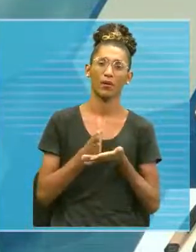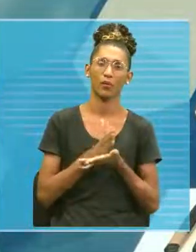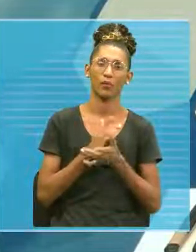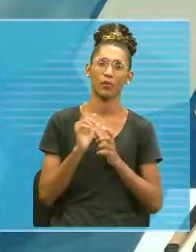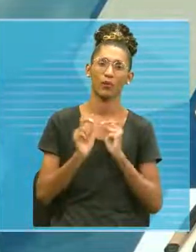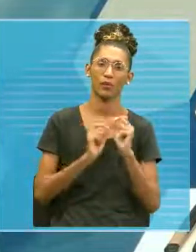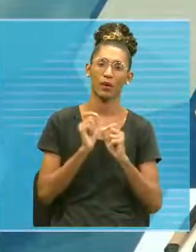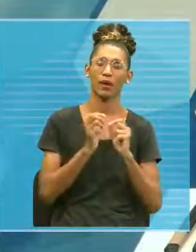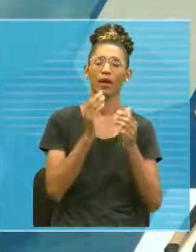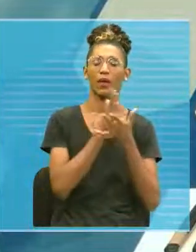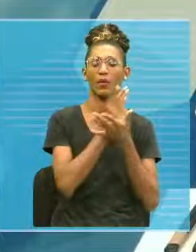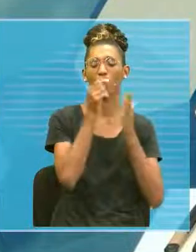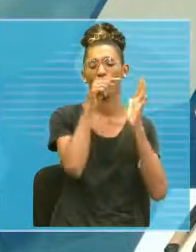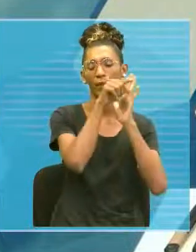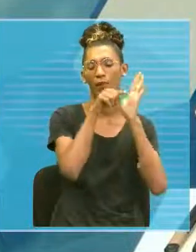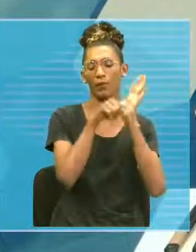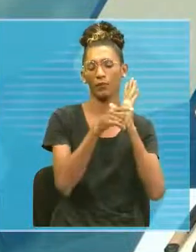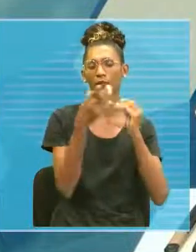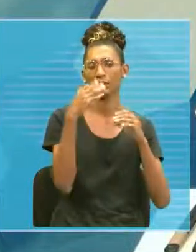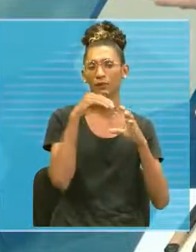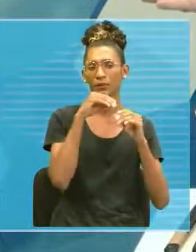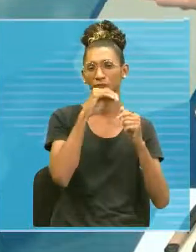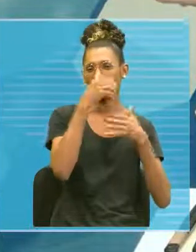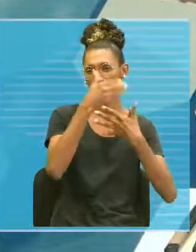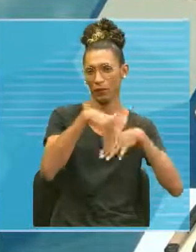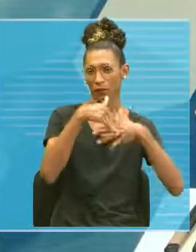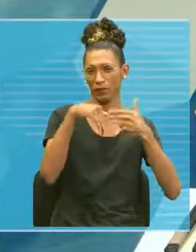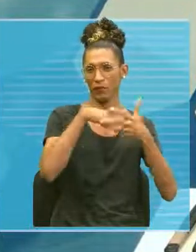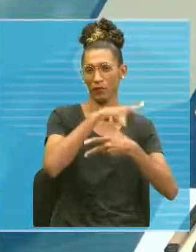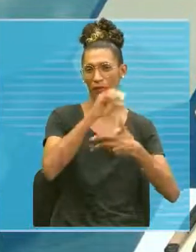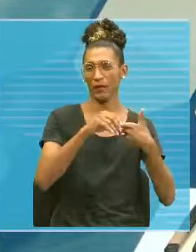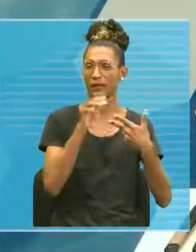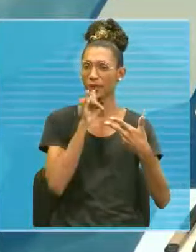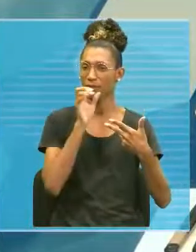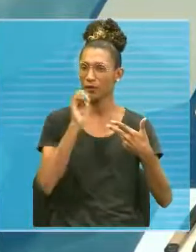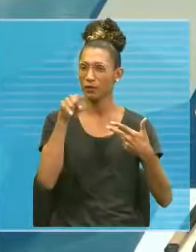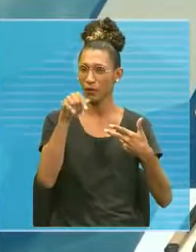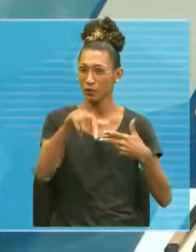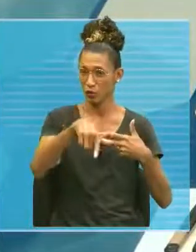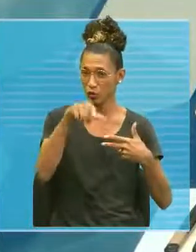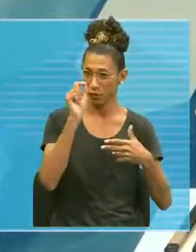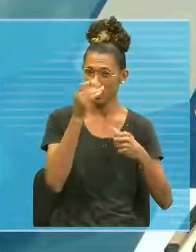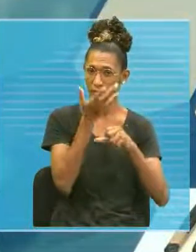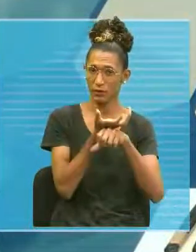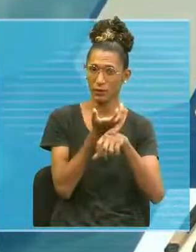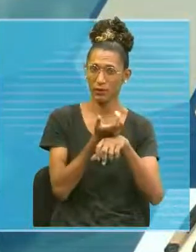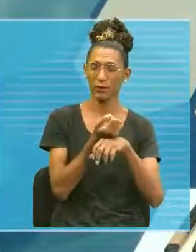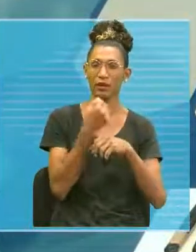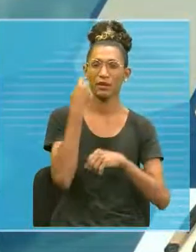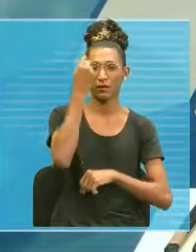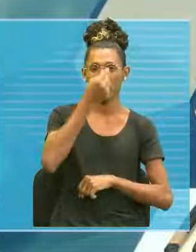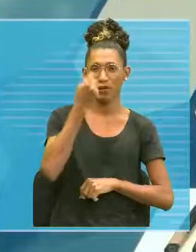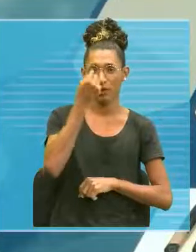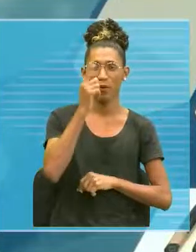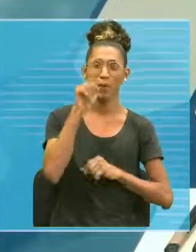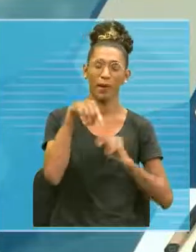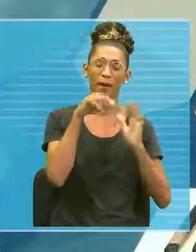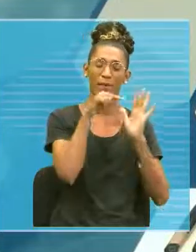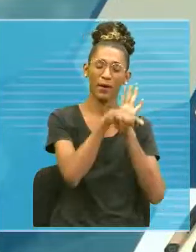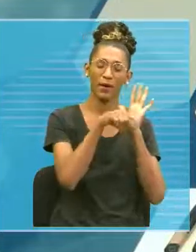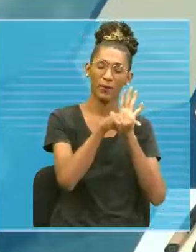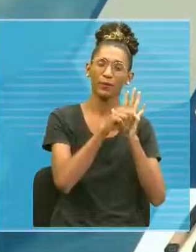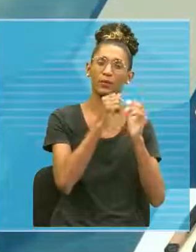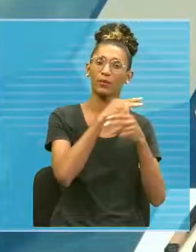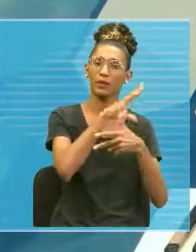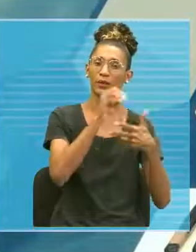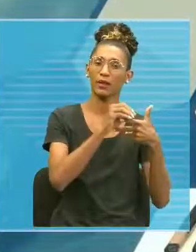não é nem caso você opte por espanhol são questões de interpretação de texto A questão